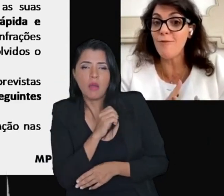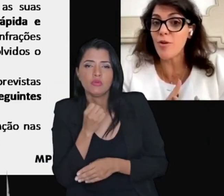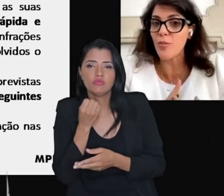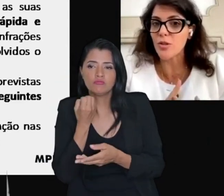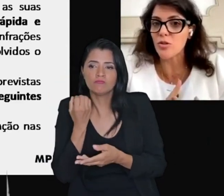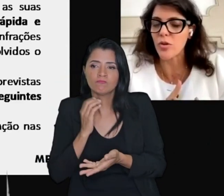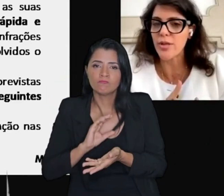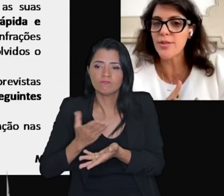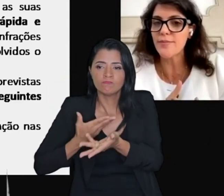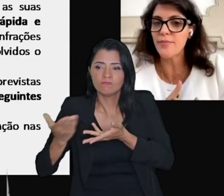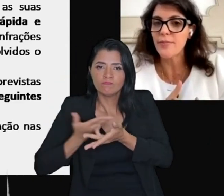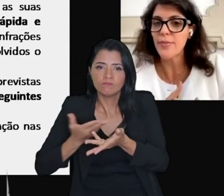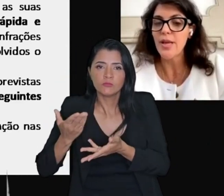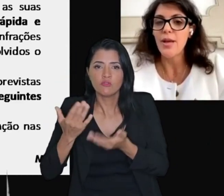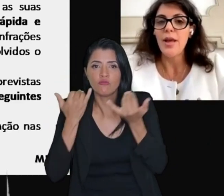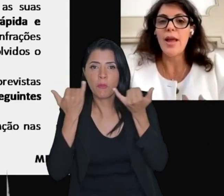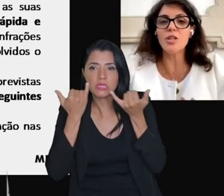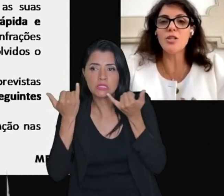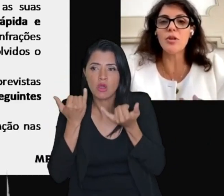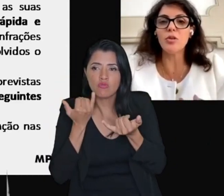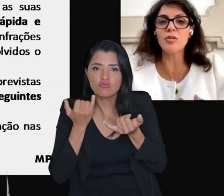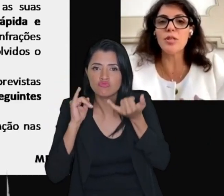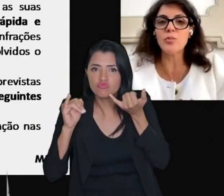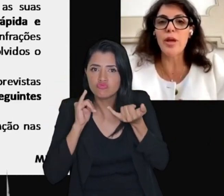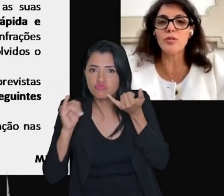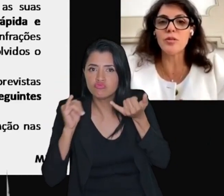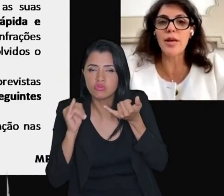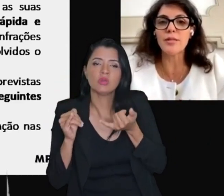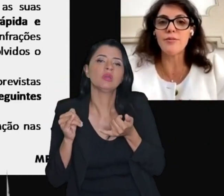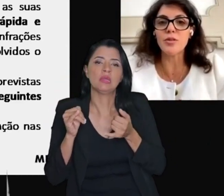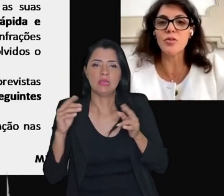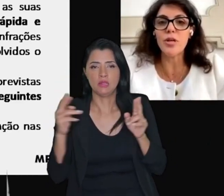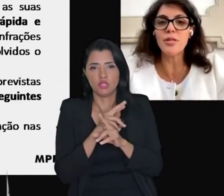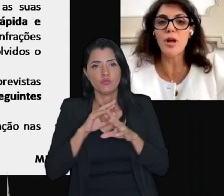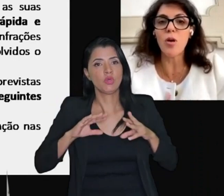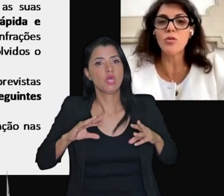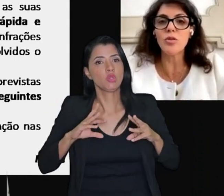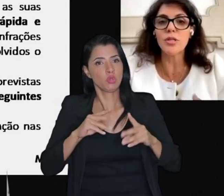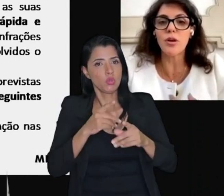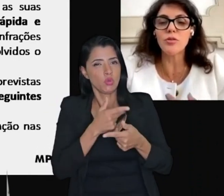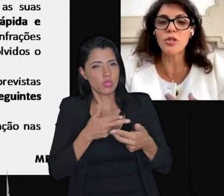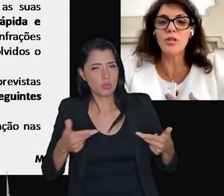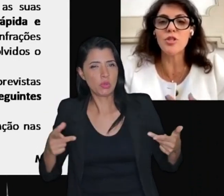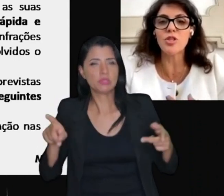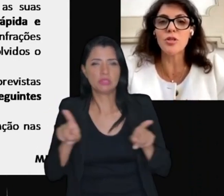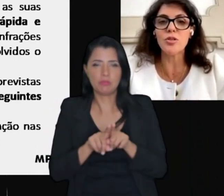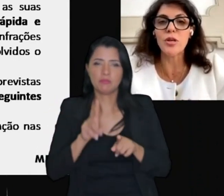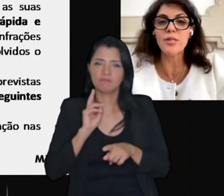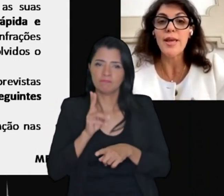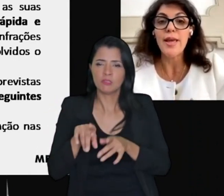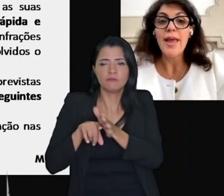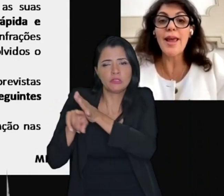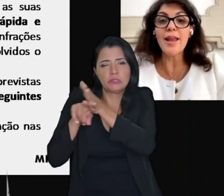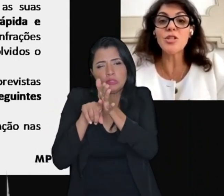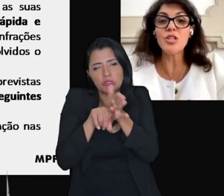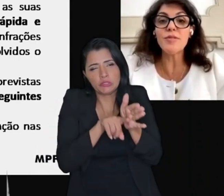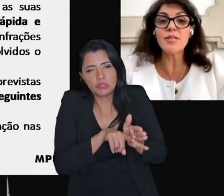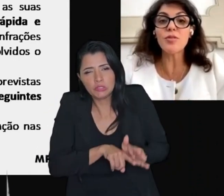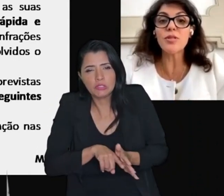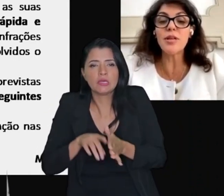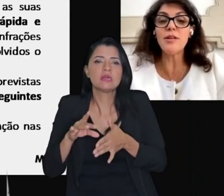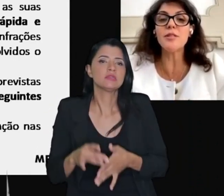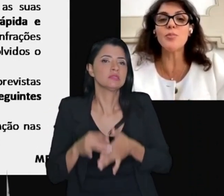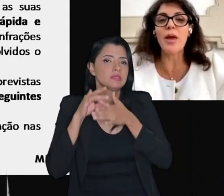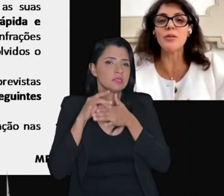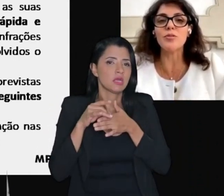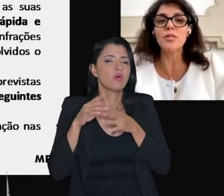de informações relativa a todos os aspectos das infrações e na condução de investigações